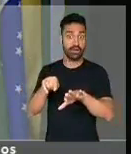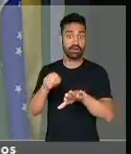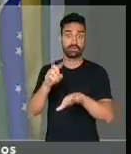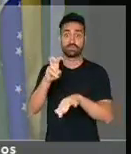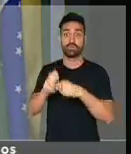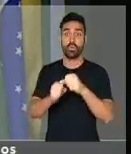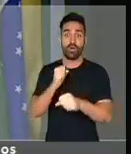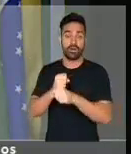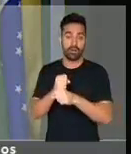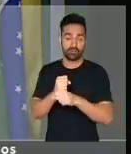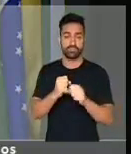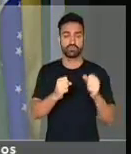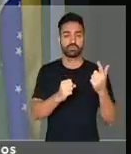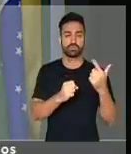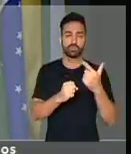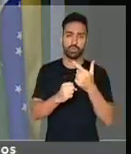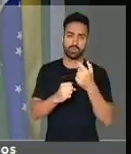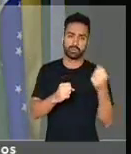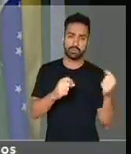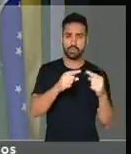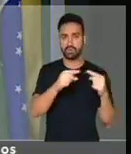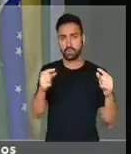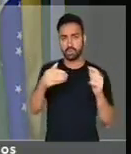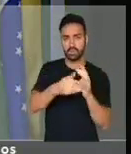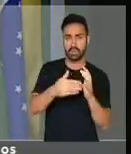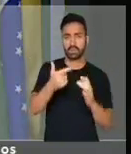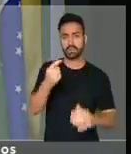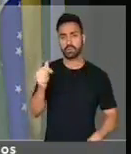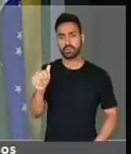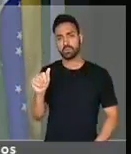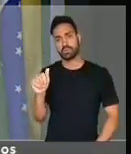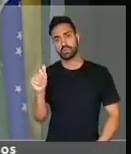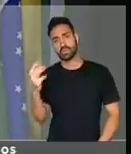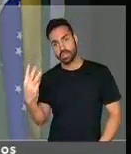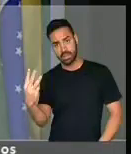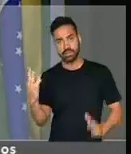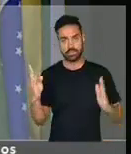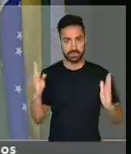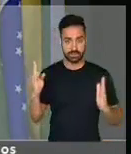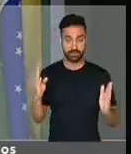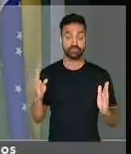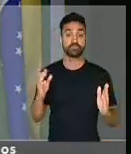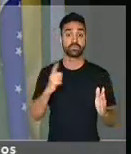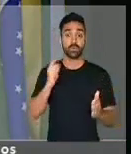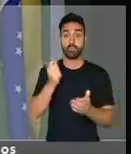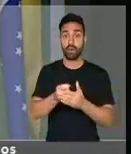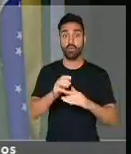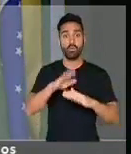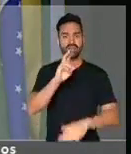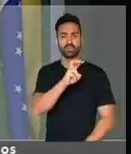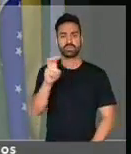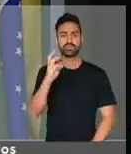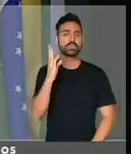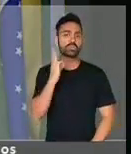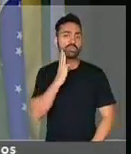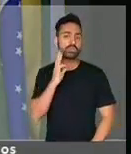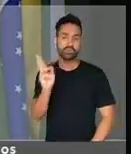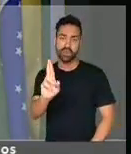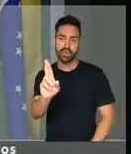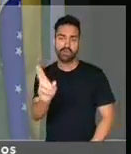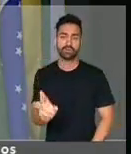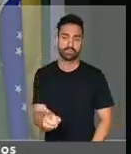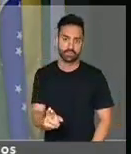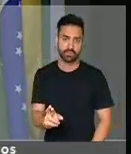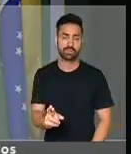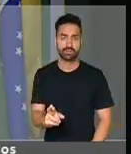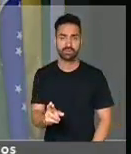durou mais de 5 anos, nos anos de 2000 até 2003, nós pagamos mais de 55 bilhões de